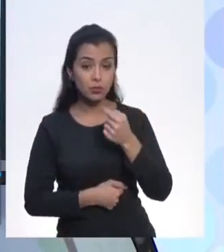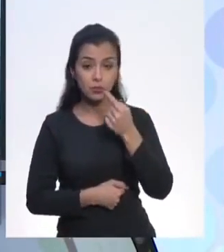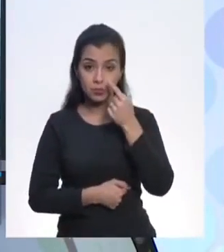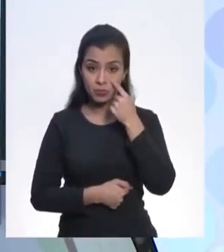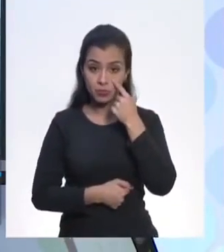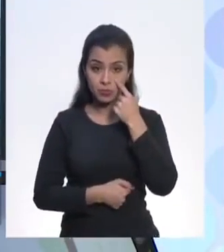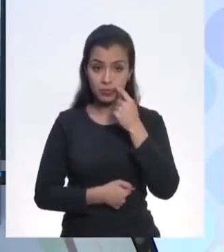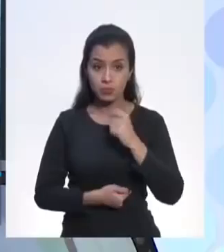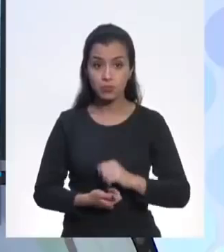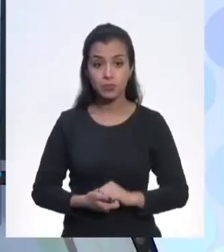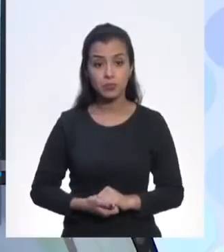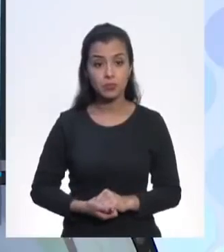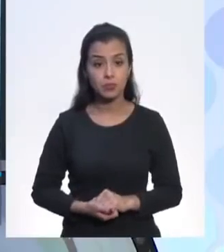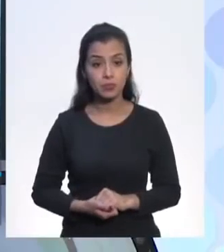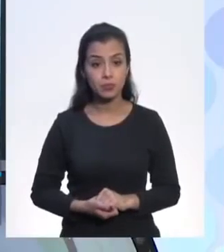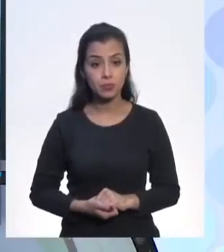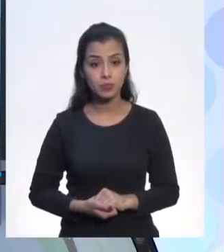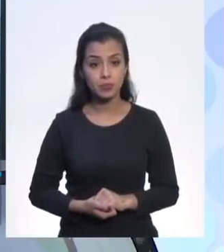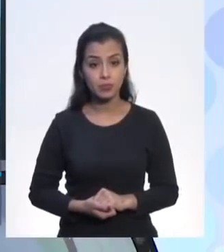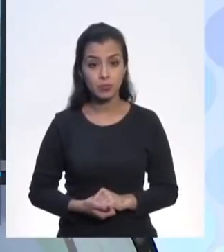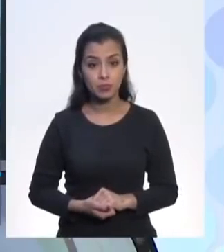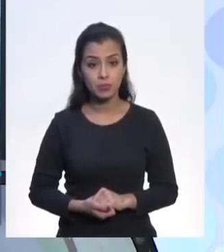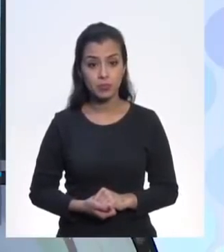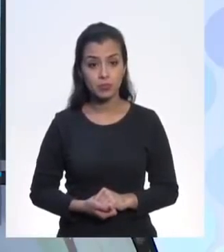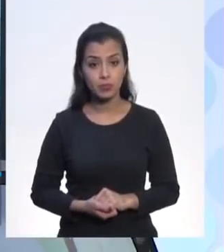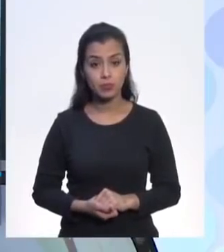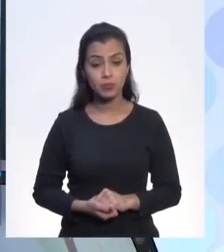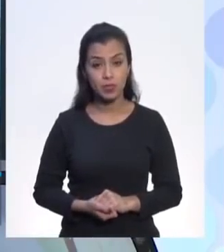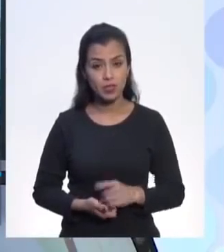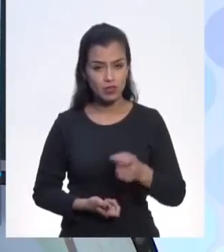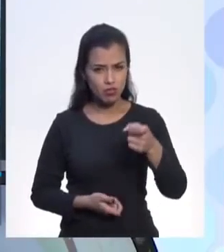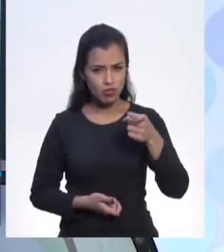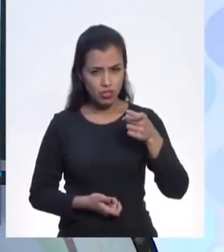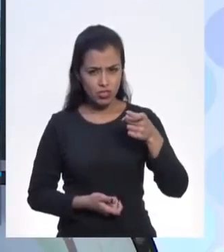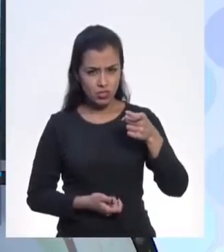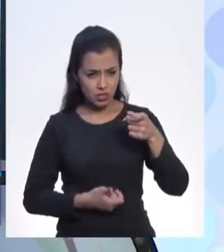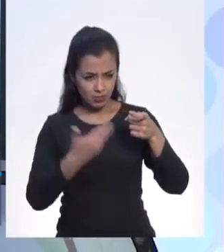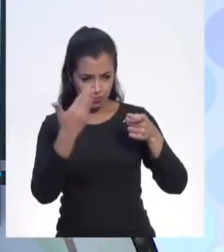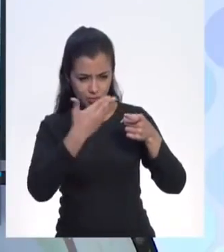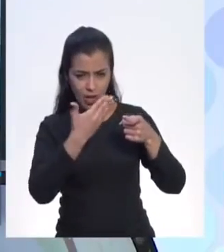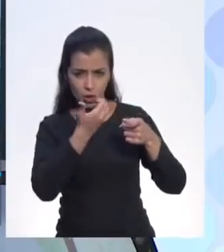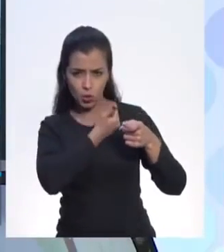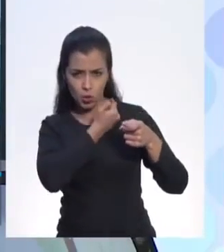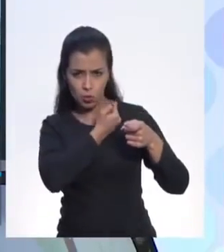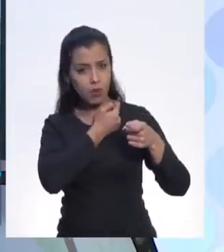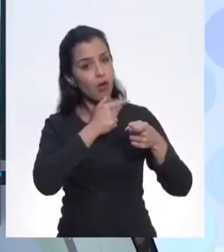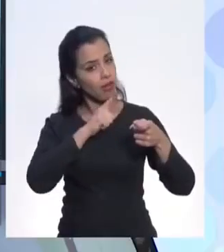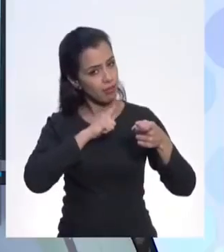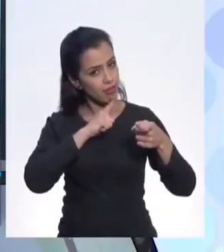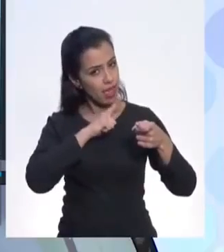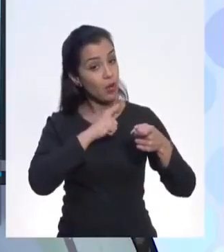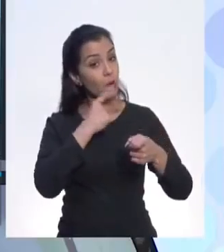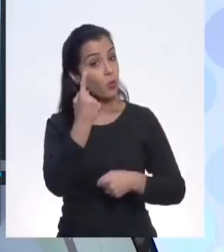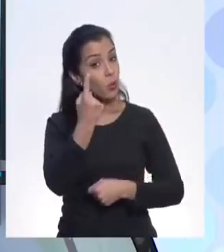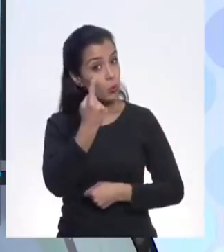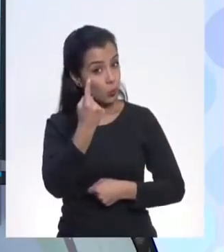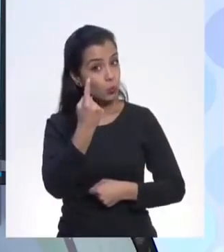ao quadrado, não tem número? Tem sim, tem o 1 invisível. Então, o a vai ser menos